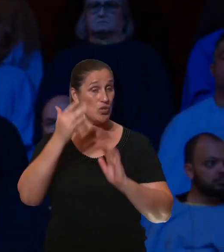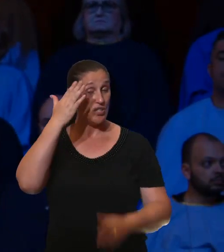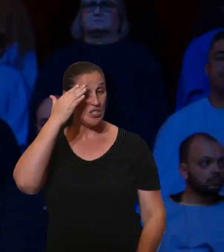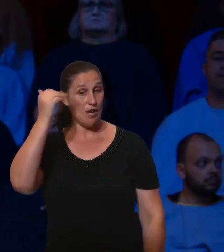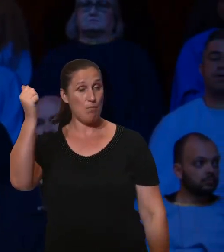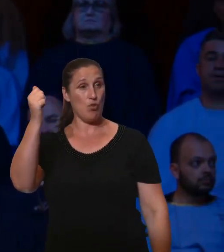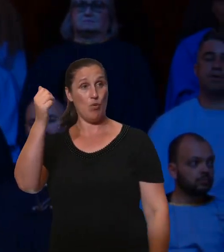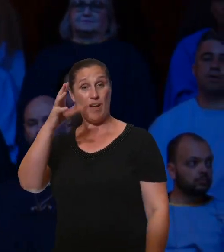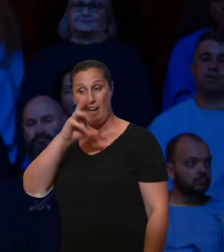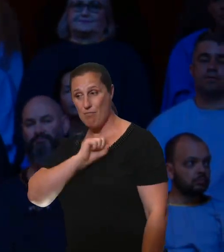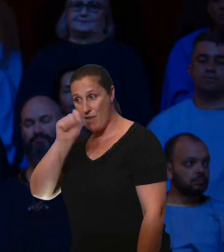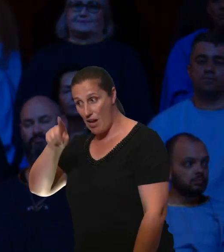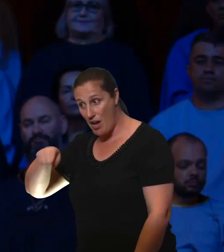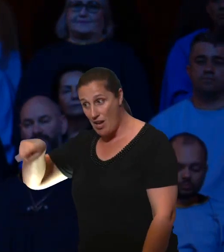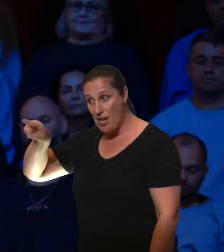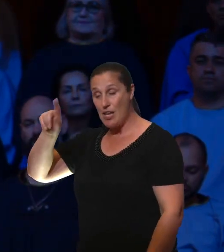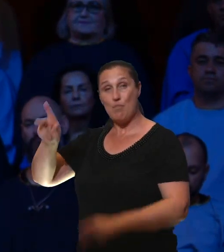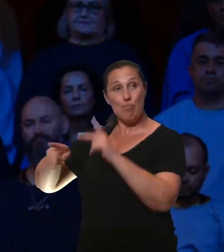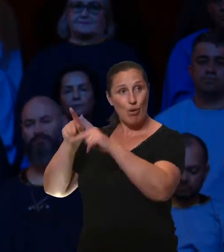para amar este povo.